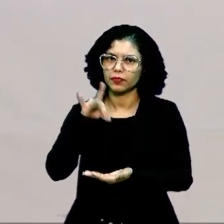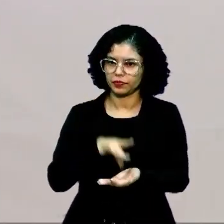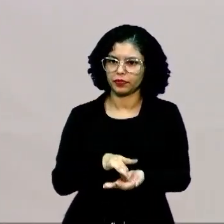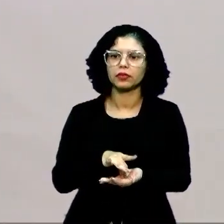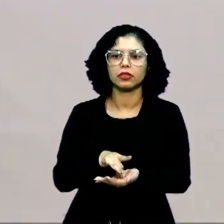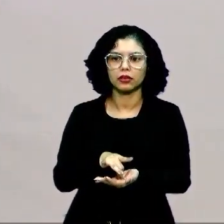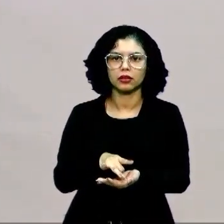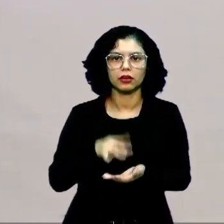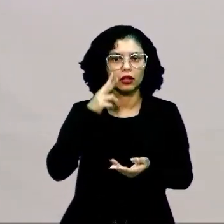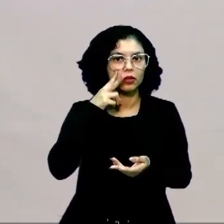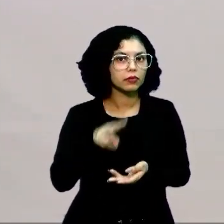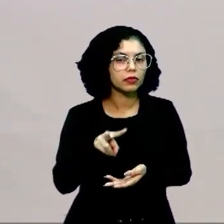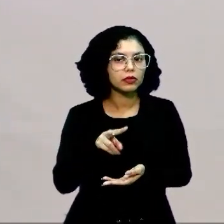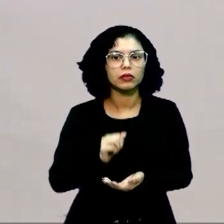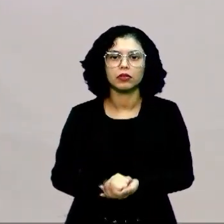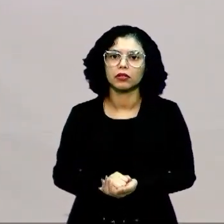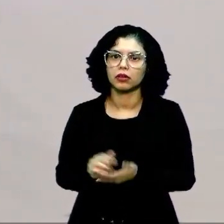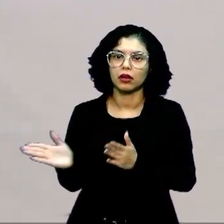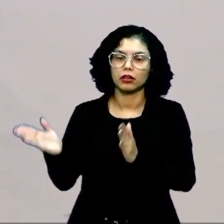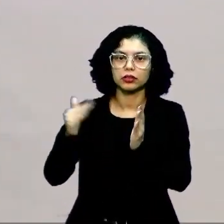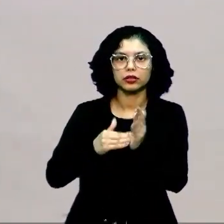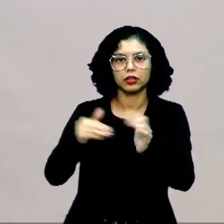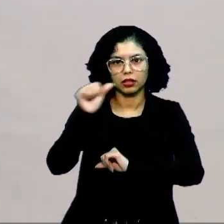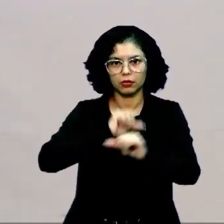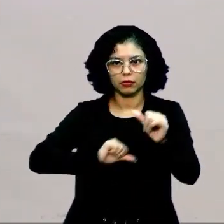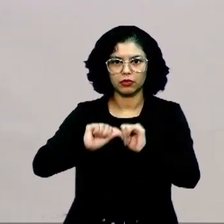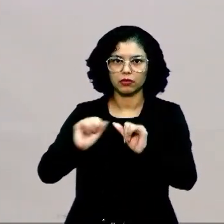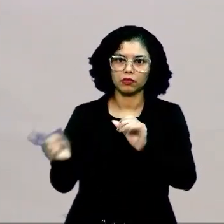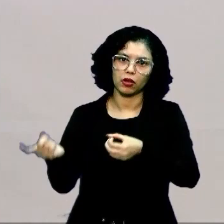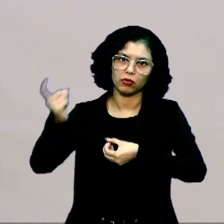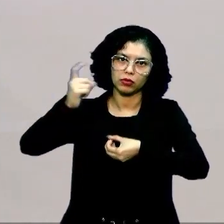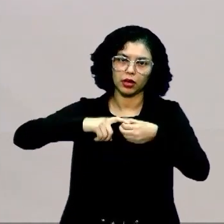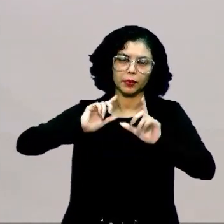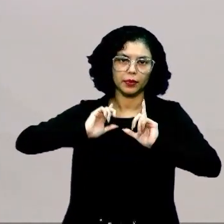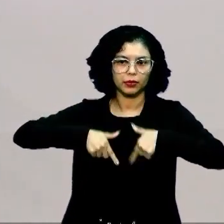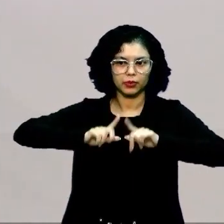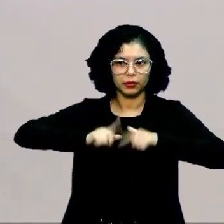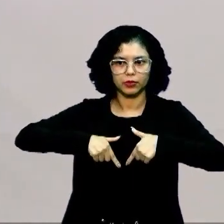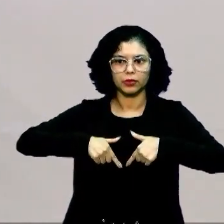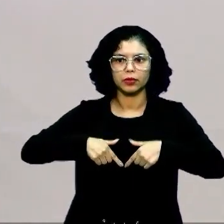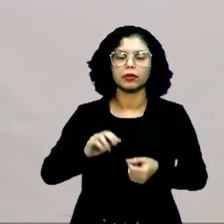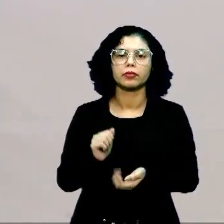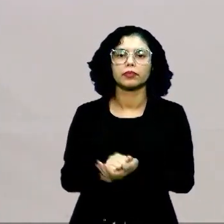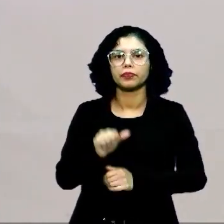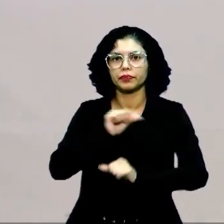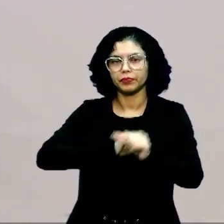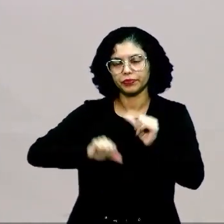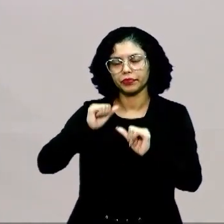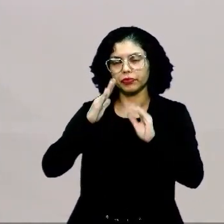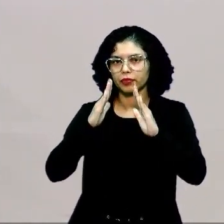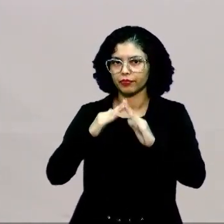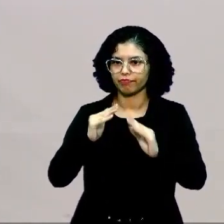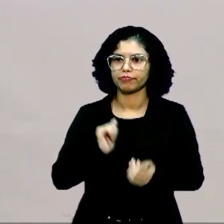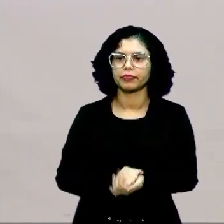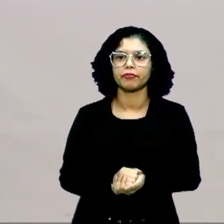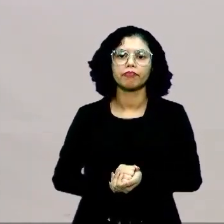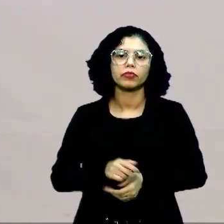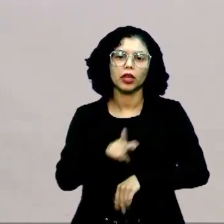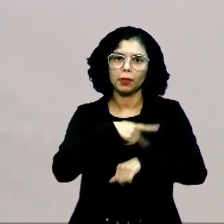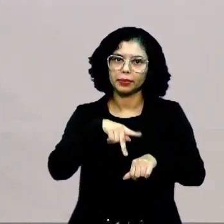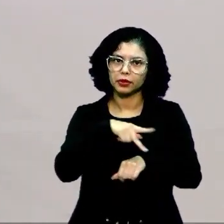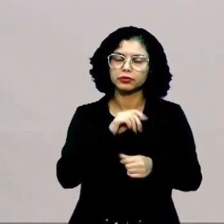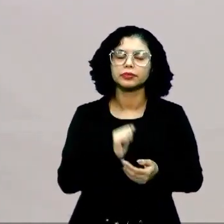realidade, visando até mudar para Israel com seus filhos, conforme é mencionado no enunciado da